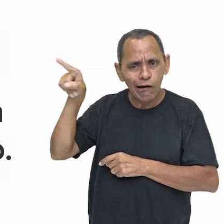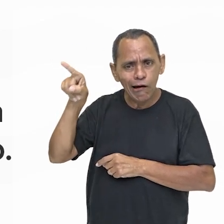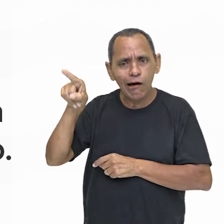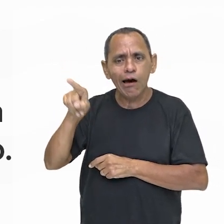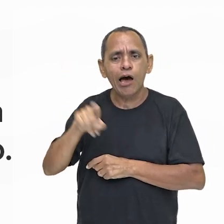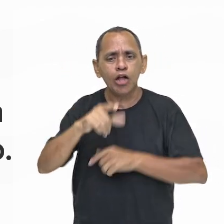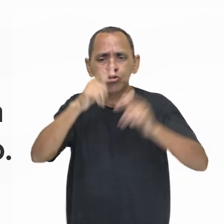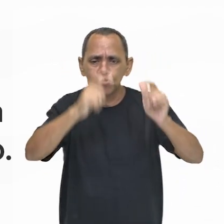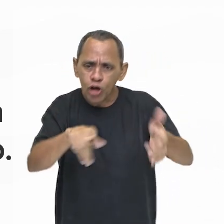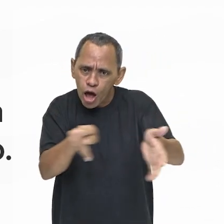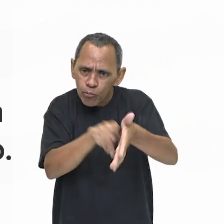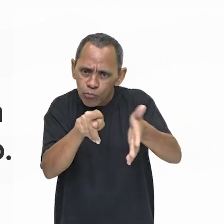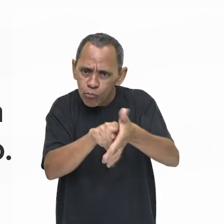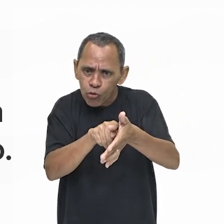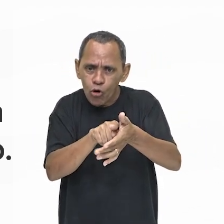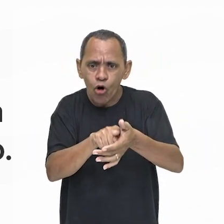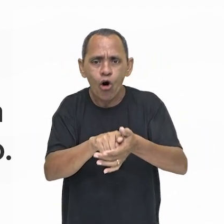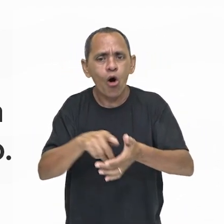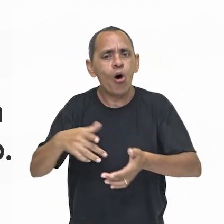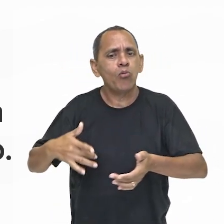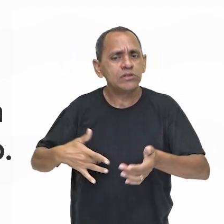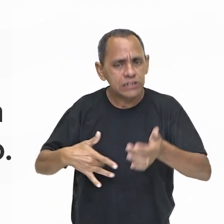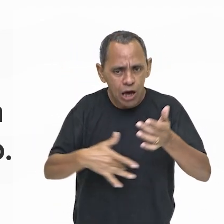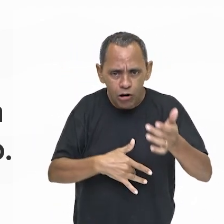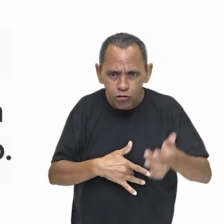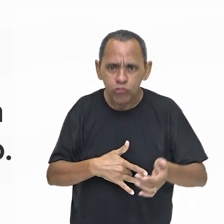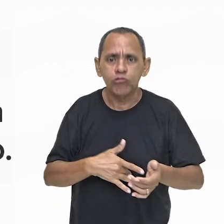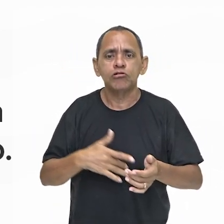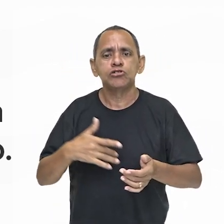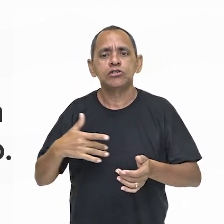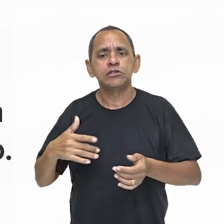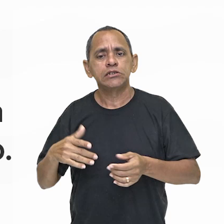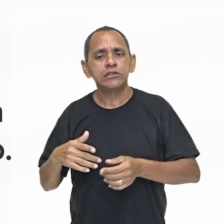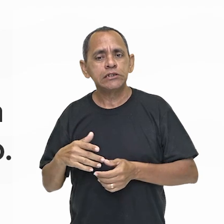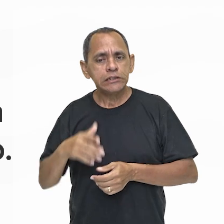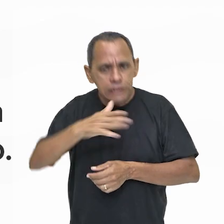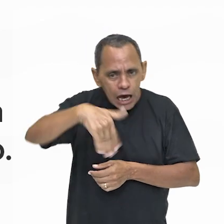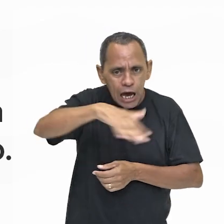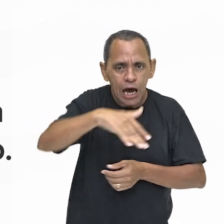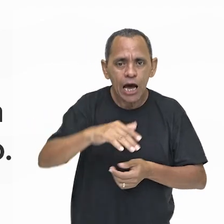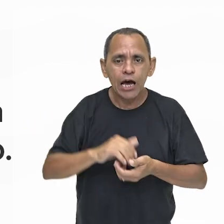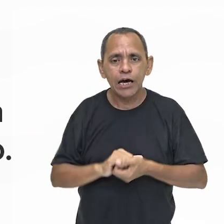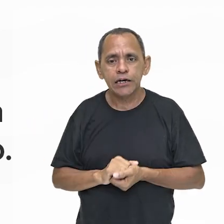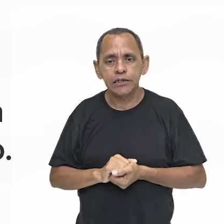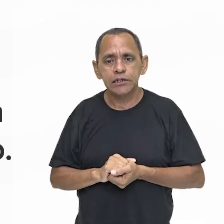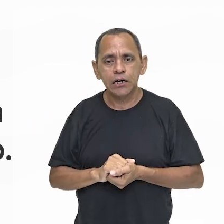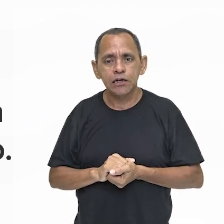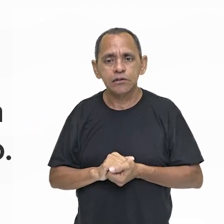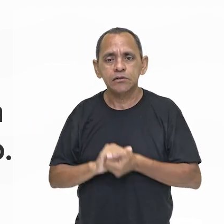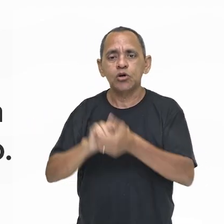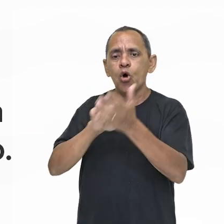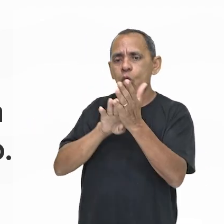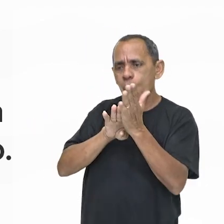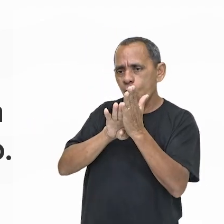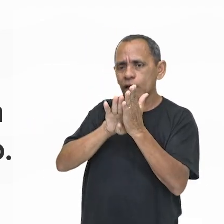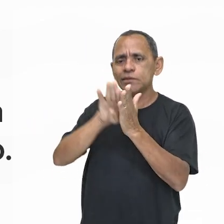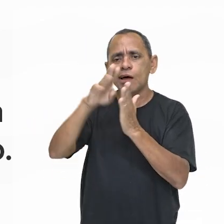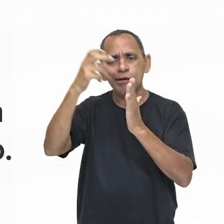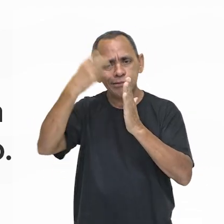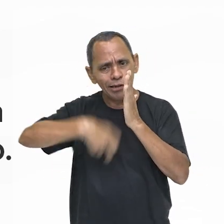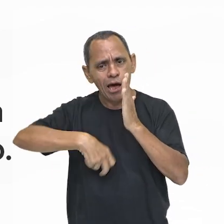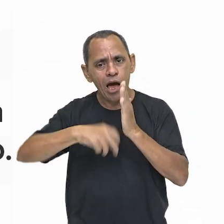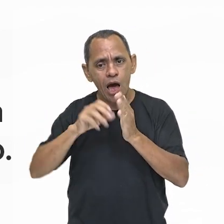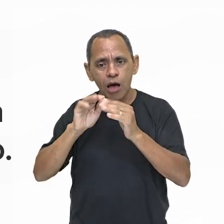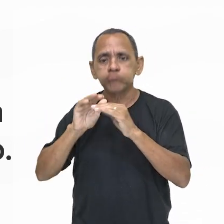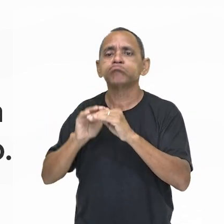sair hiperglicemia, significa isso, gente, que você está com muito açúcar no